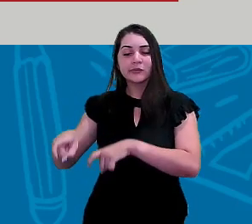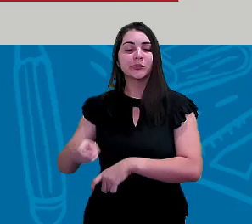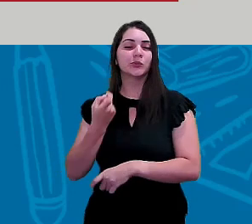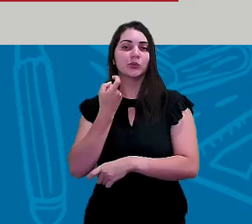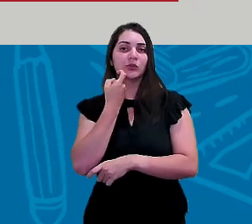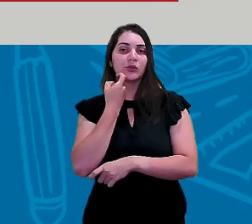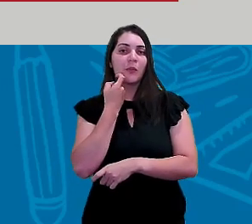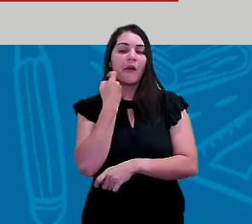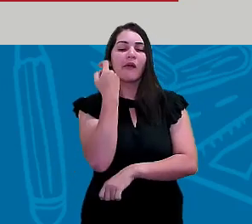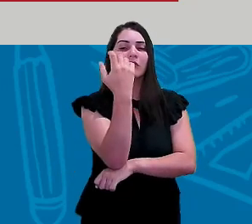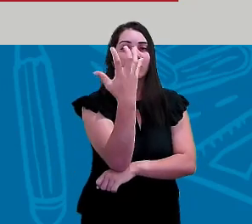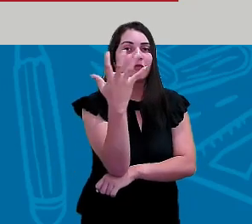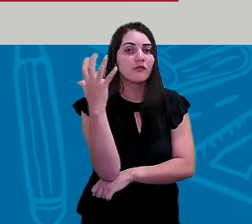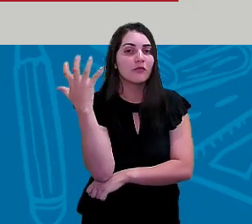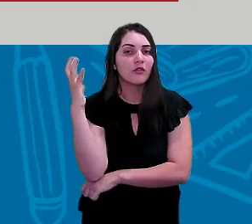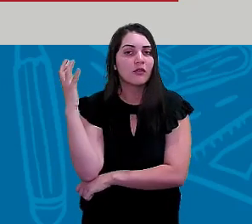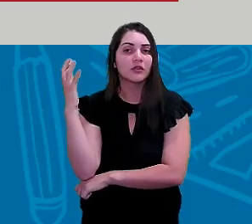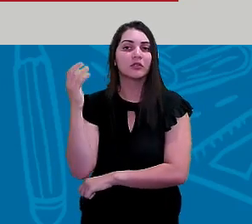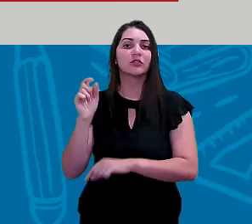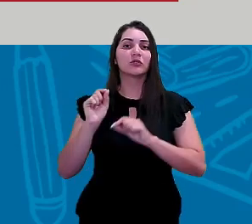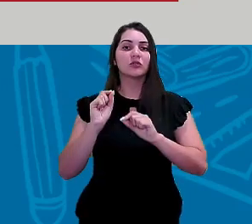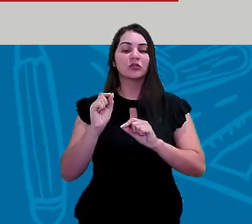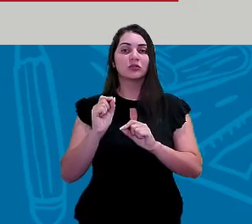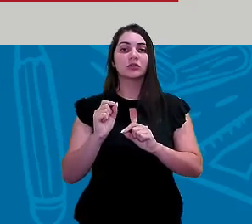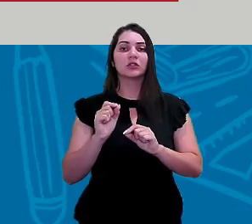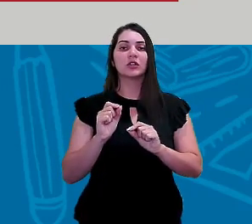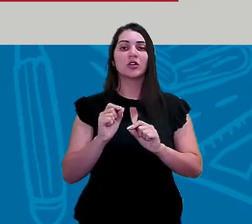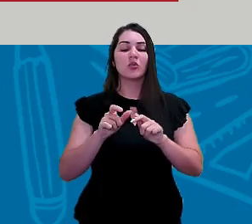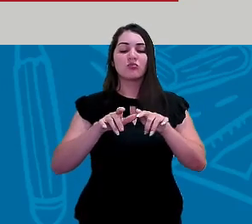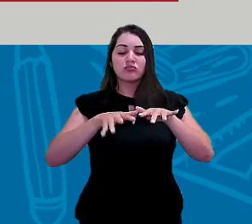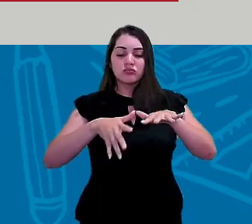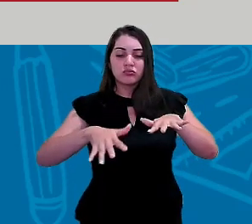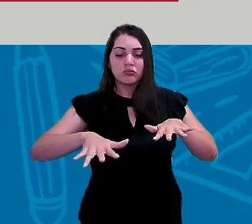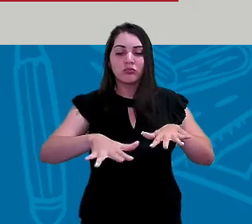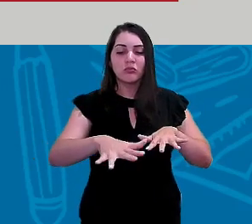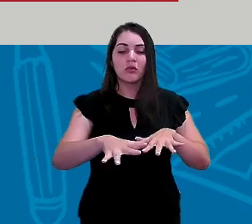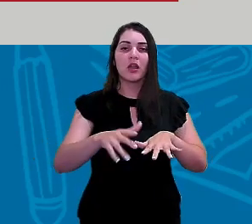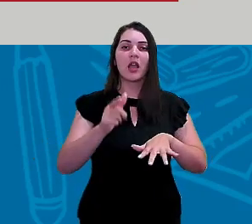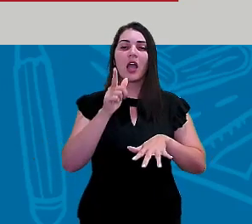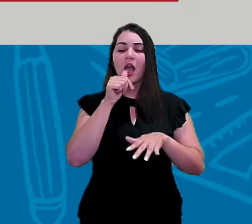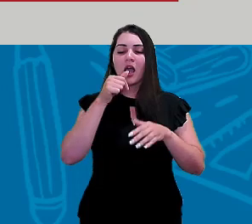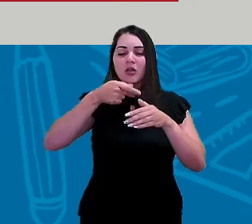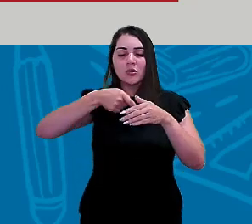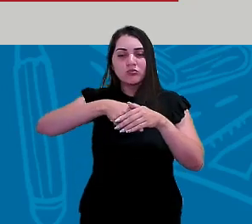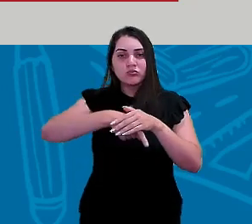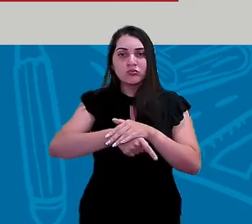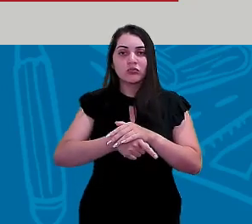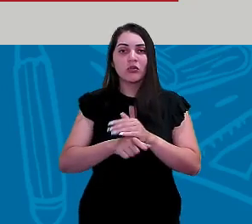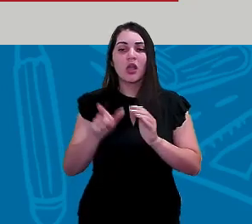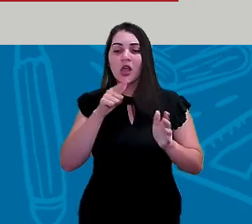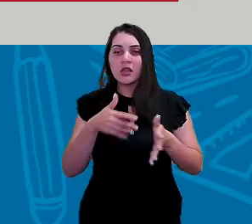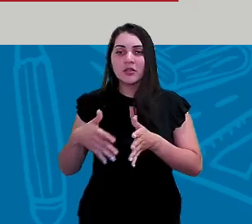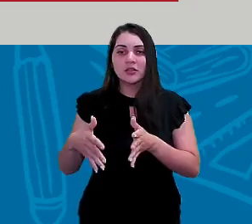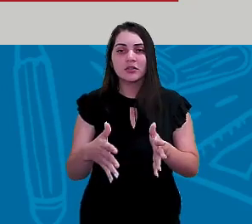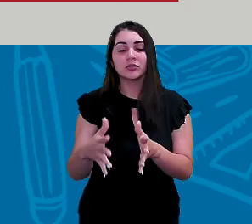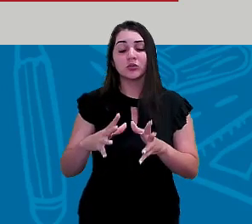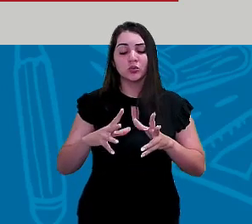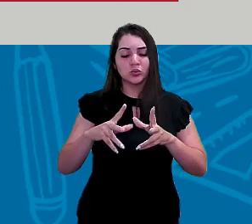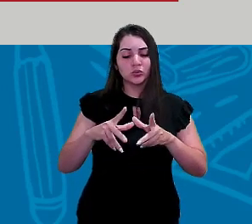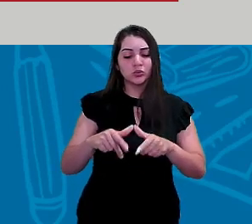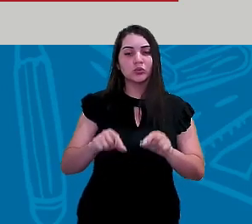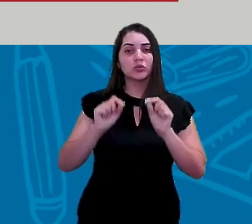pesca, florestas, os hídricos, que são os lagos, águas subterrâneas, rios. Isso tudo